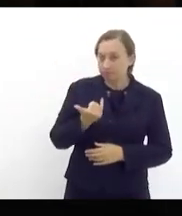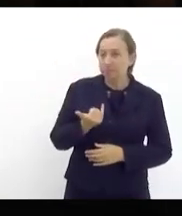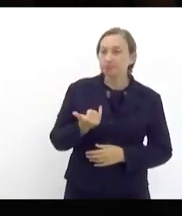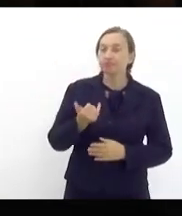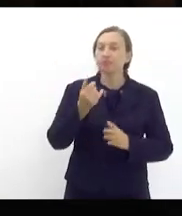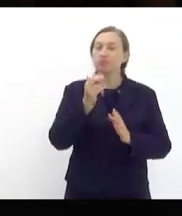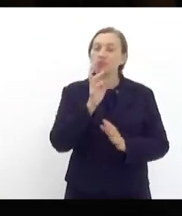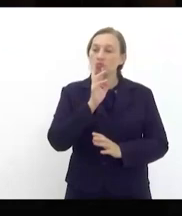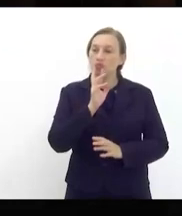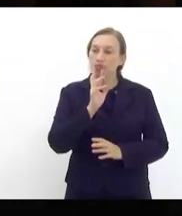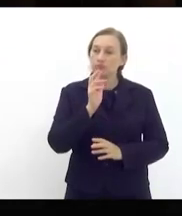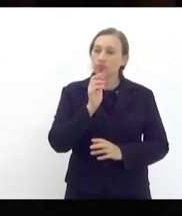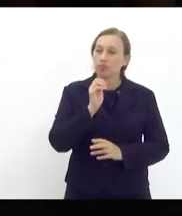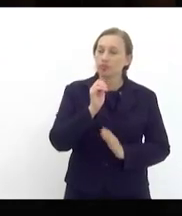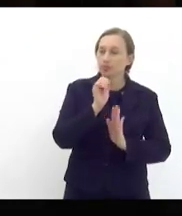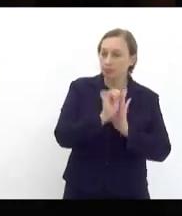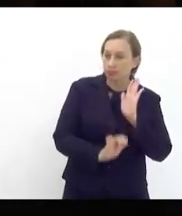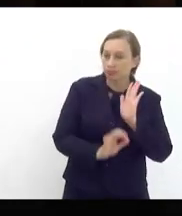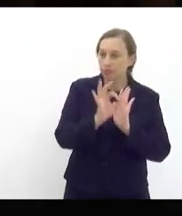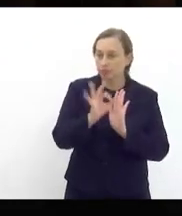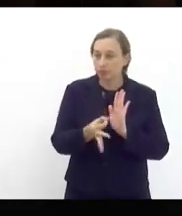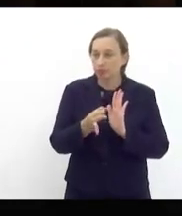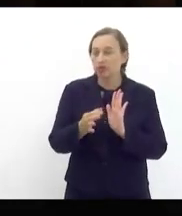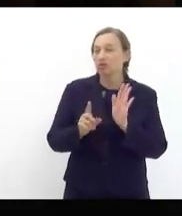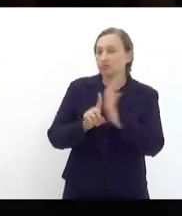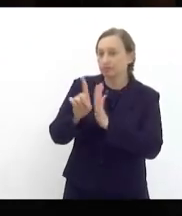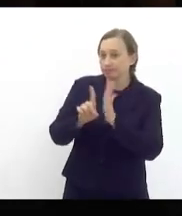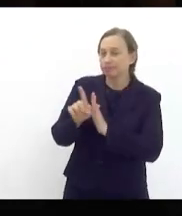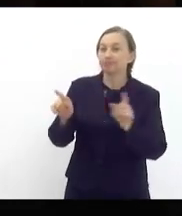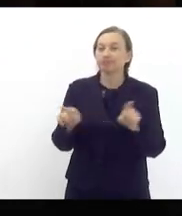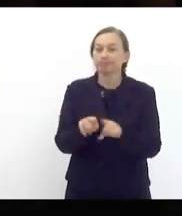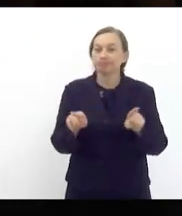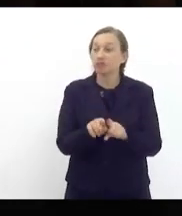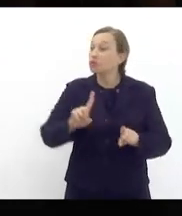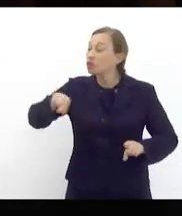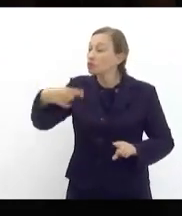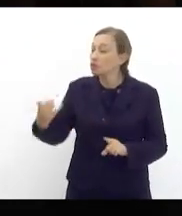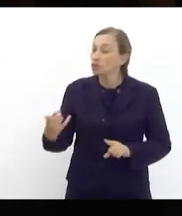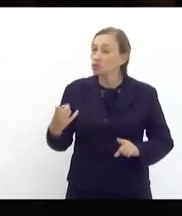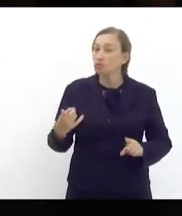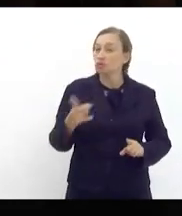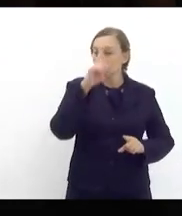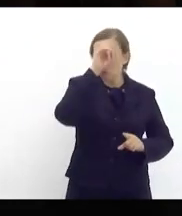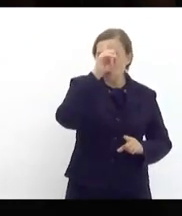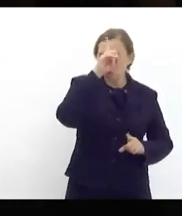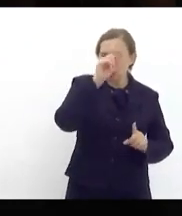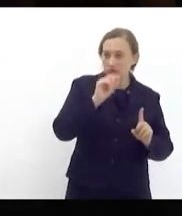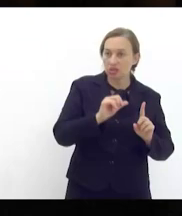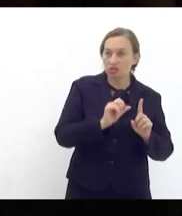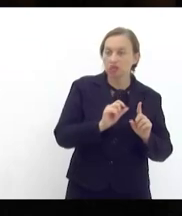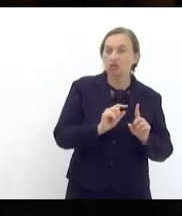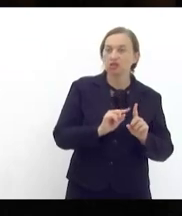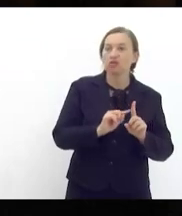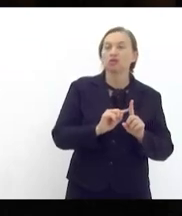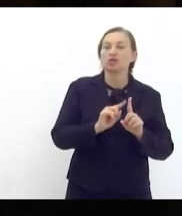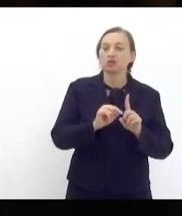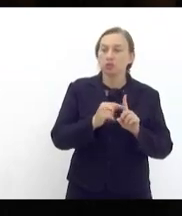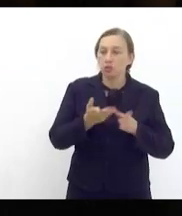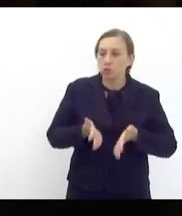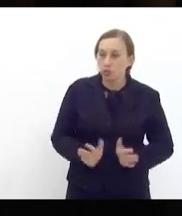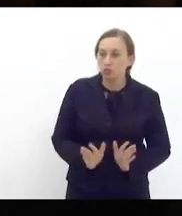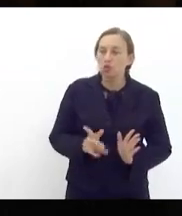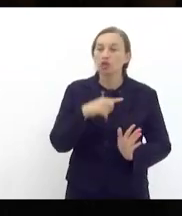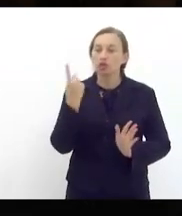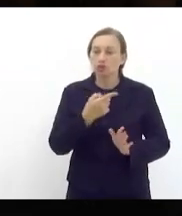relatório concreto. Esses questionamentos serão feitos também nas outras maternidades, nos outros hospitais da mulher, que nós